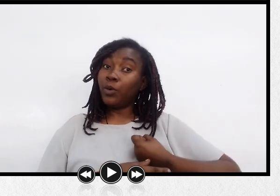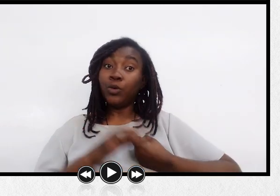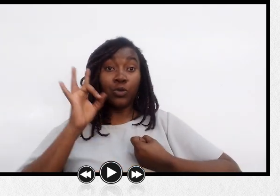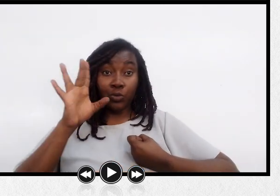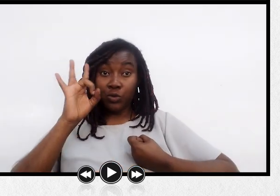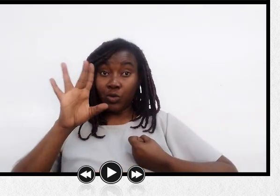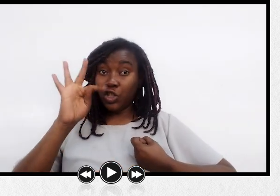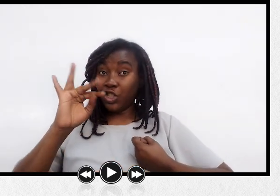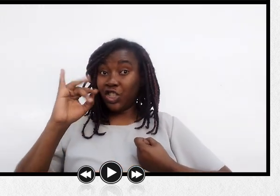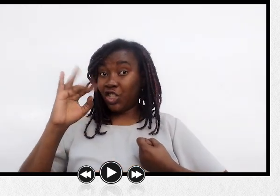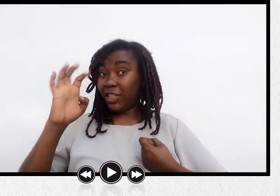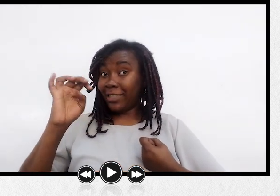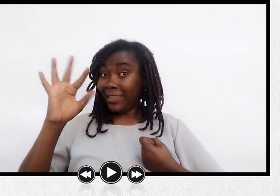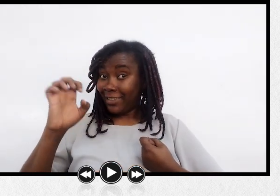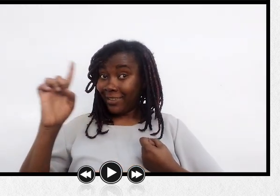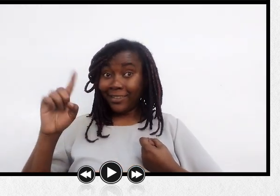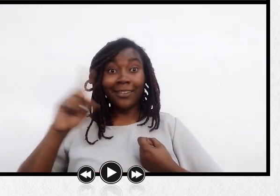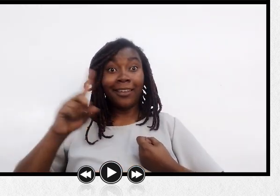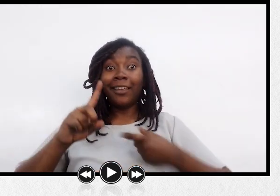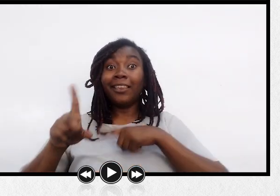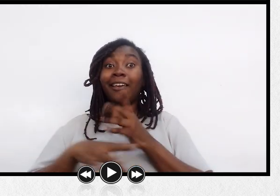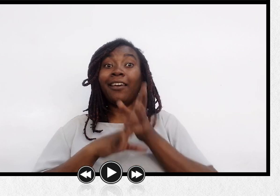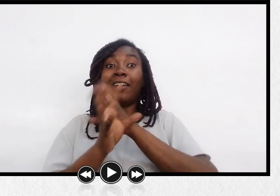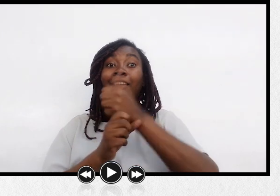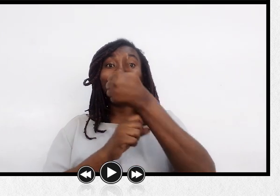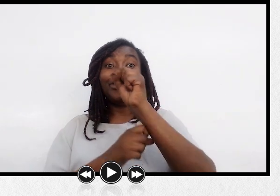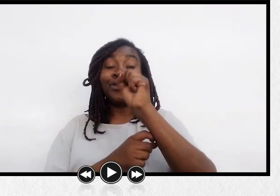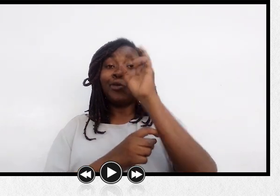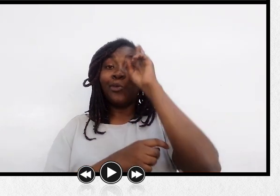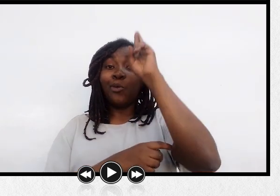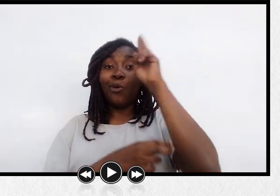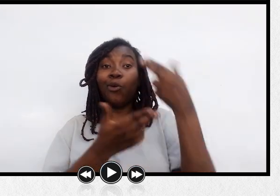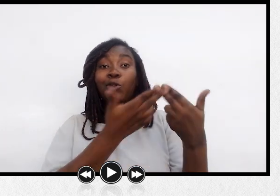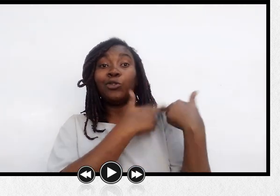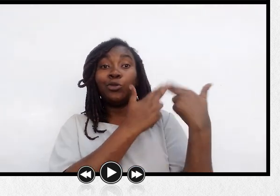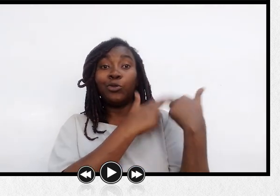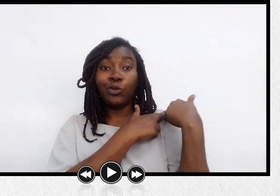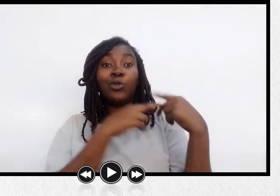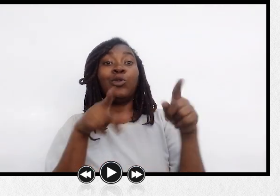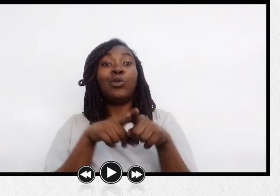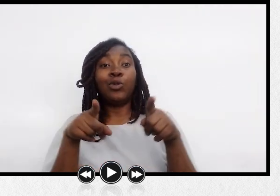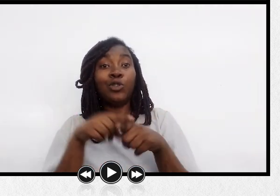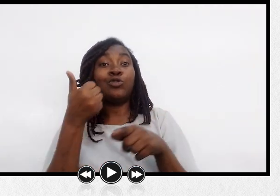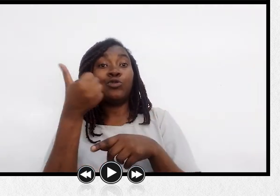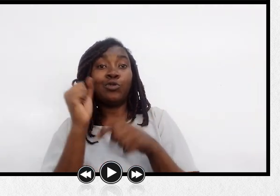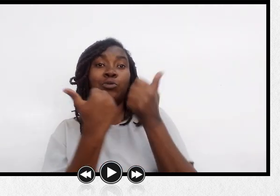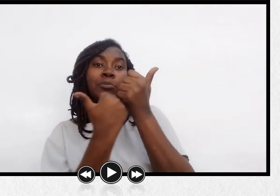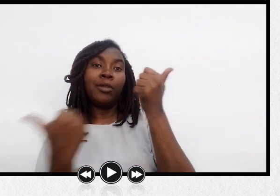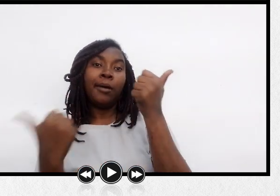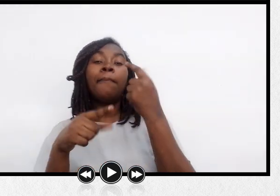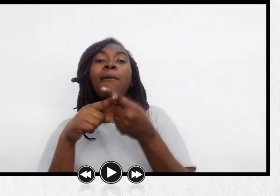Médio Tietê, você terá 18 titulares e 18 suplentes. Por